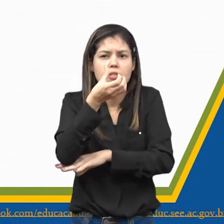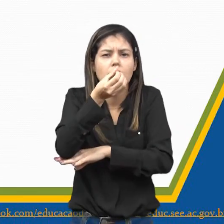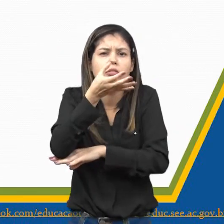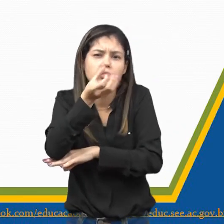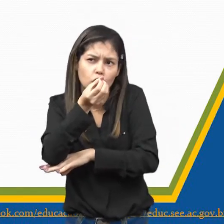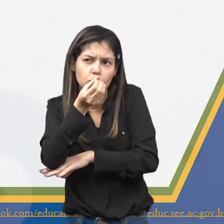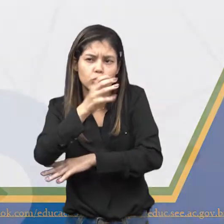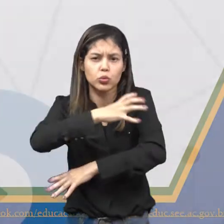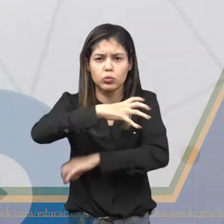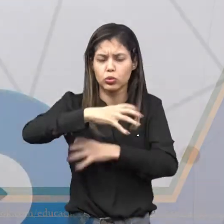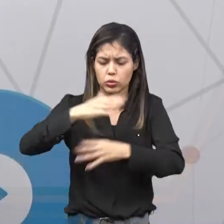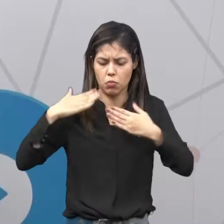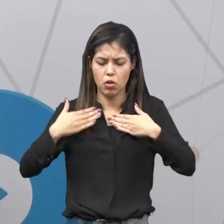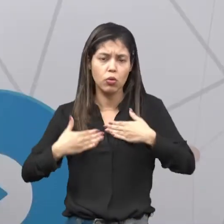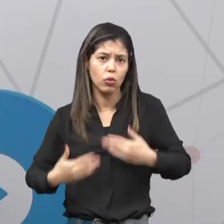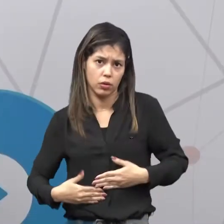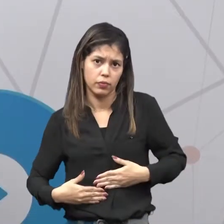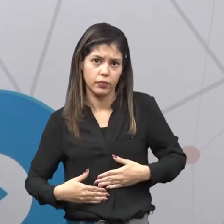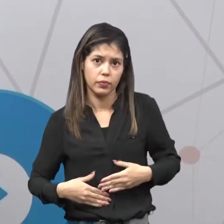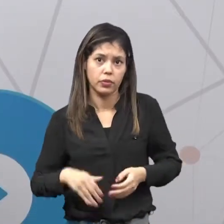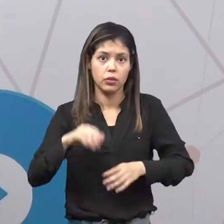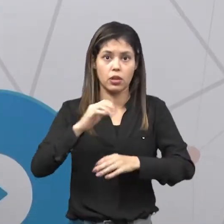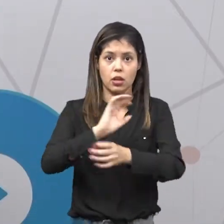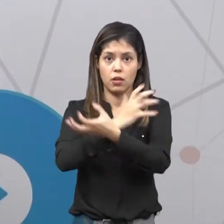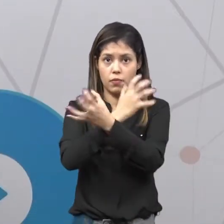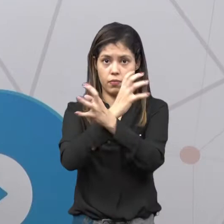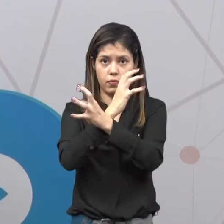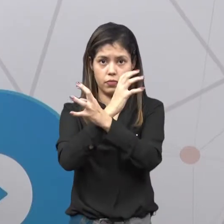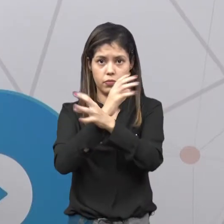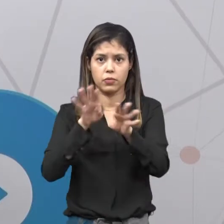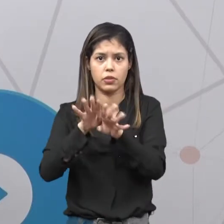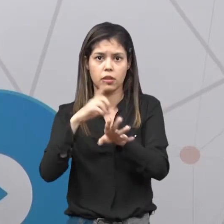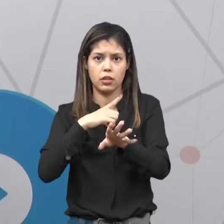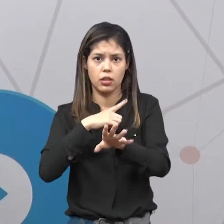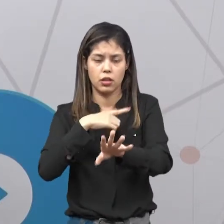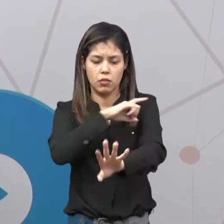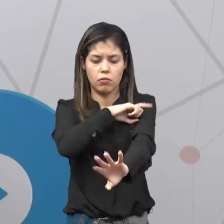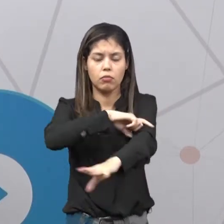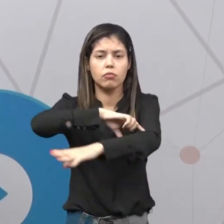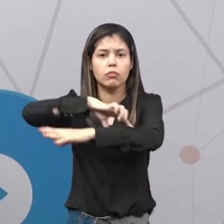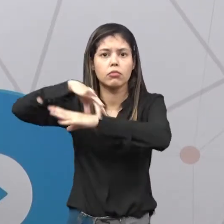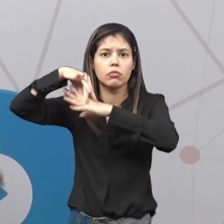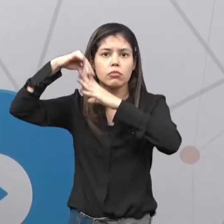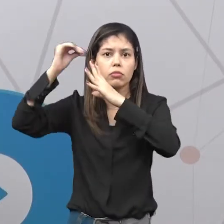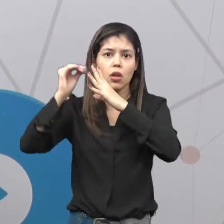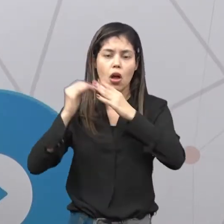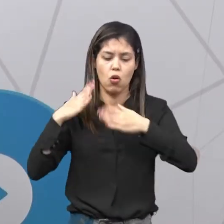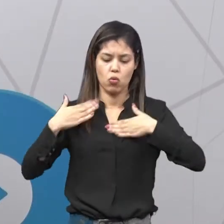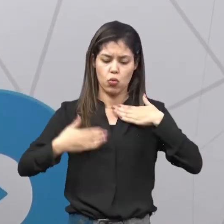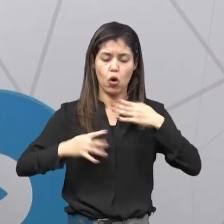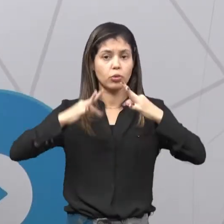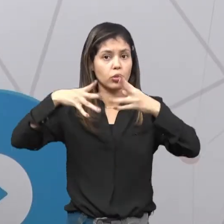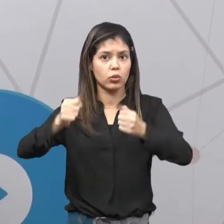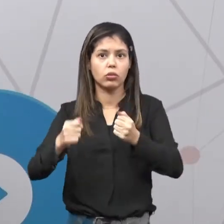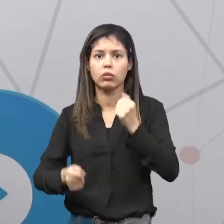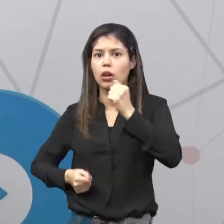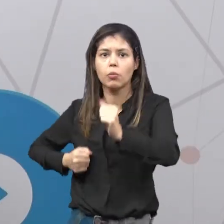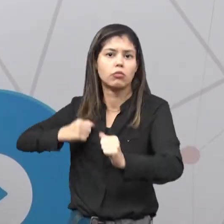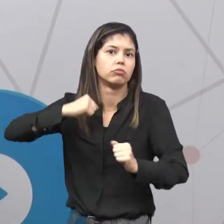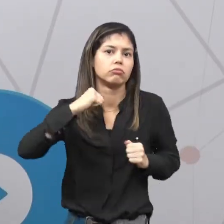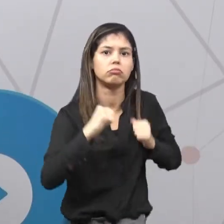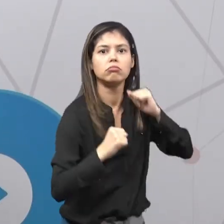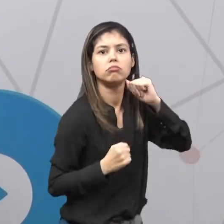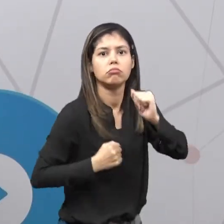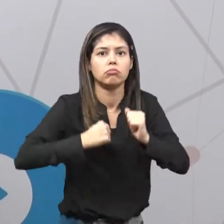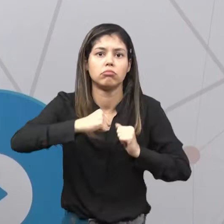600 músculos pelo corpo. Os músculos esqueléticos são esses que propiciam a nossa locomoção, que fazem com que a